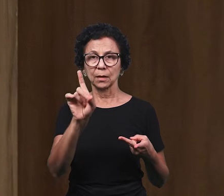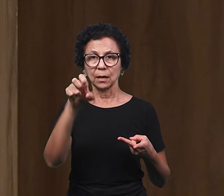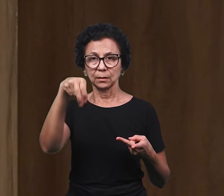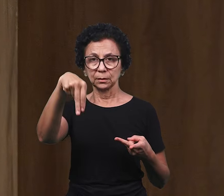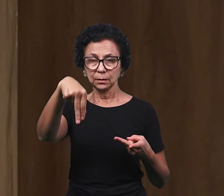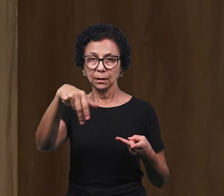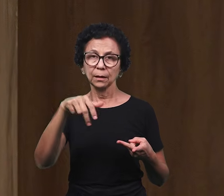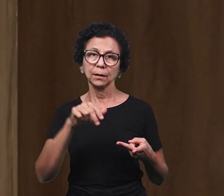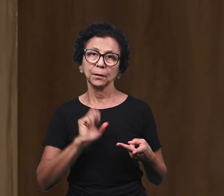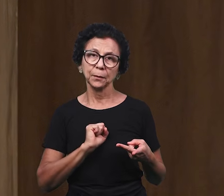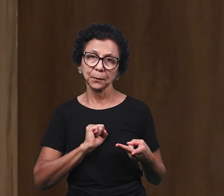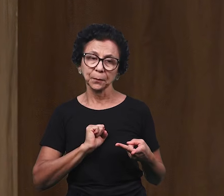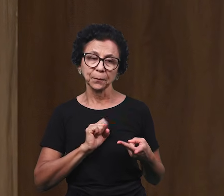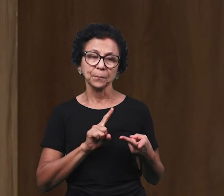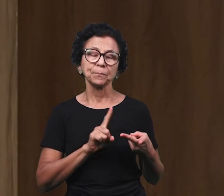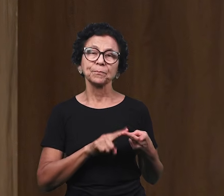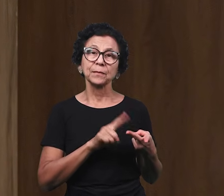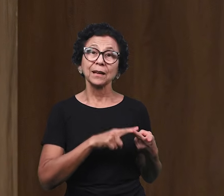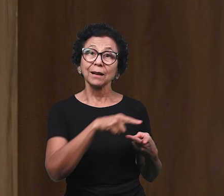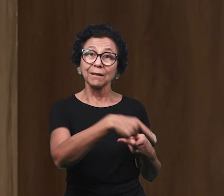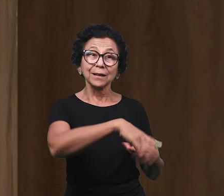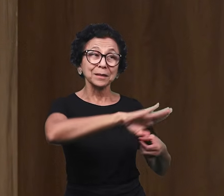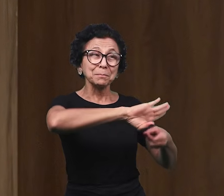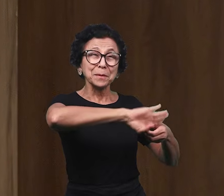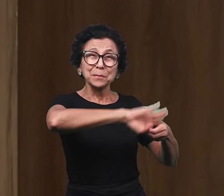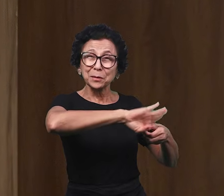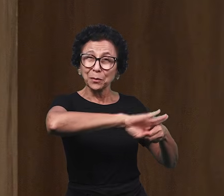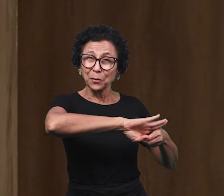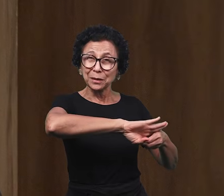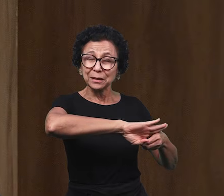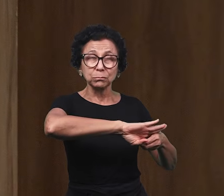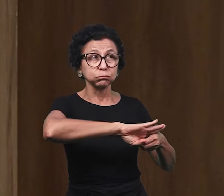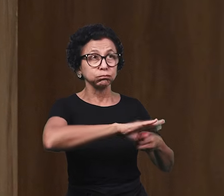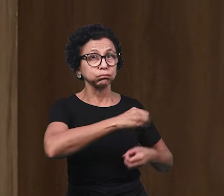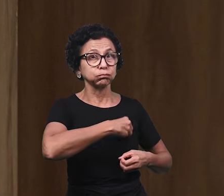ele testemunhava, orava 3 vezes no dia,